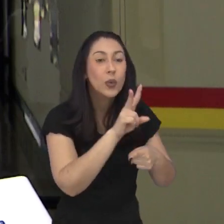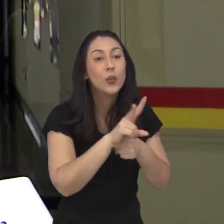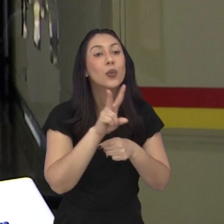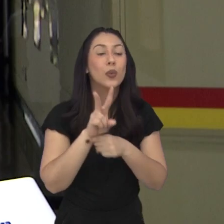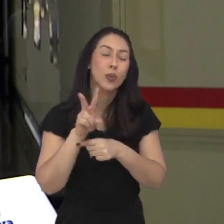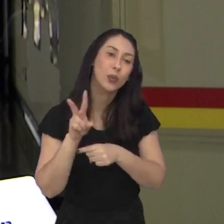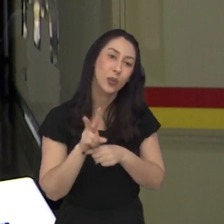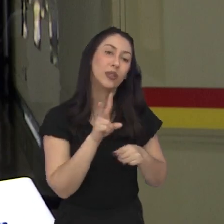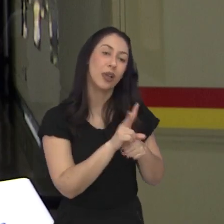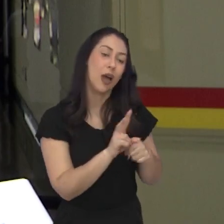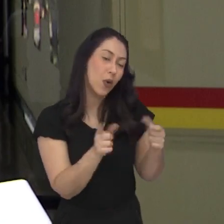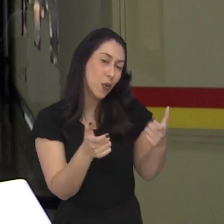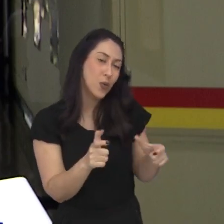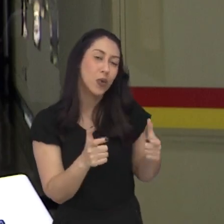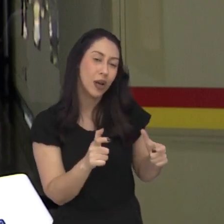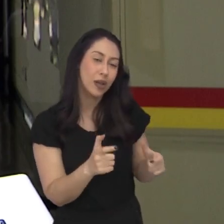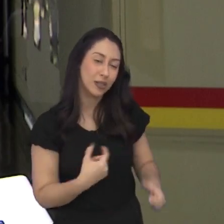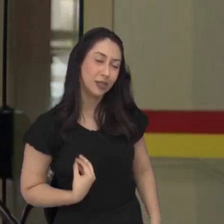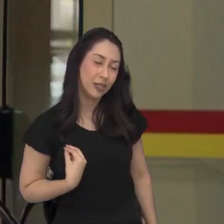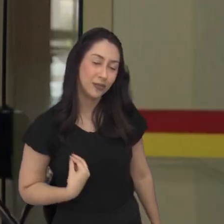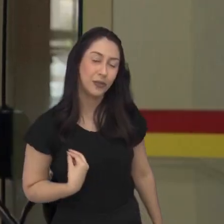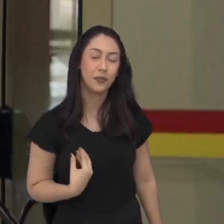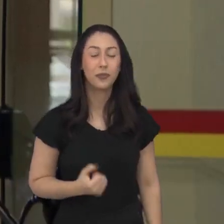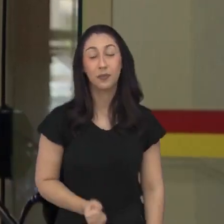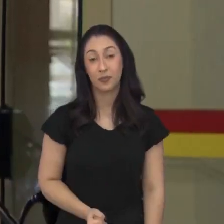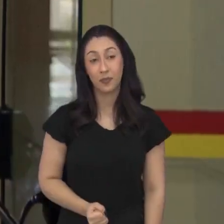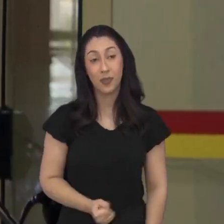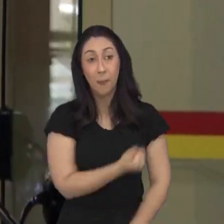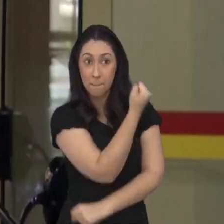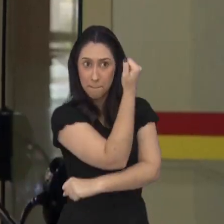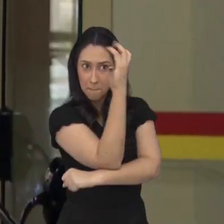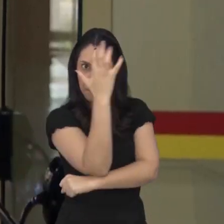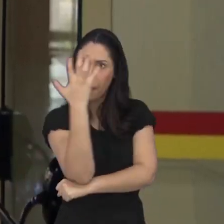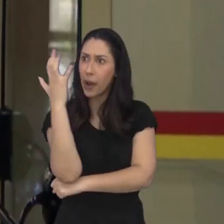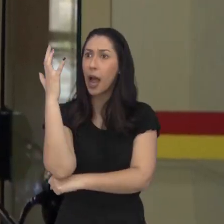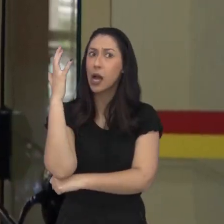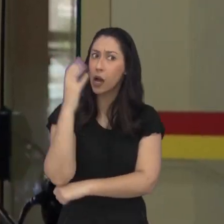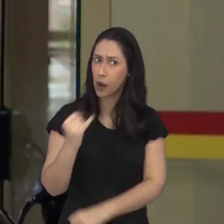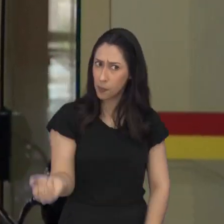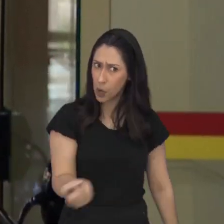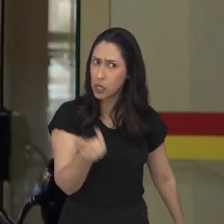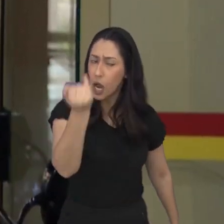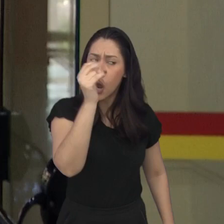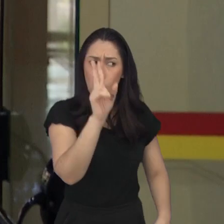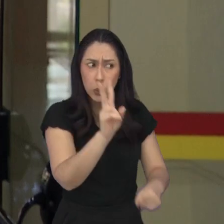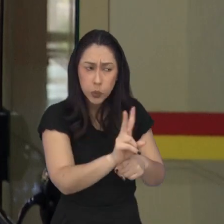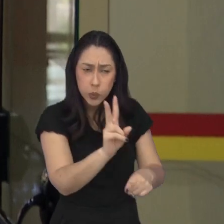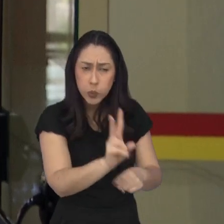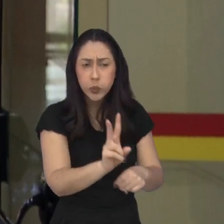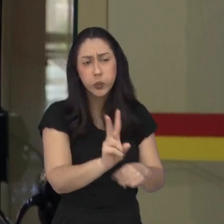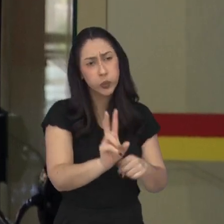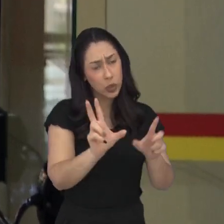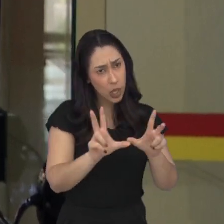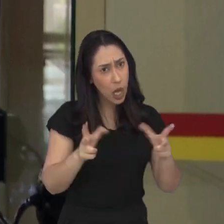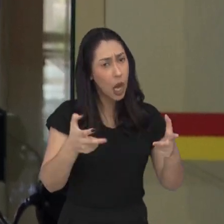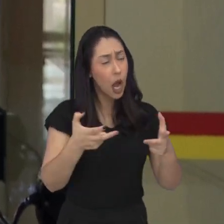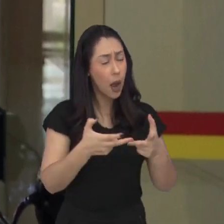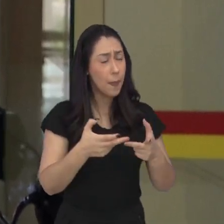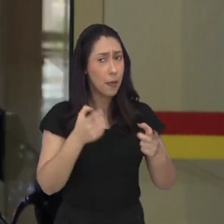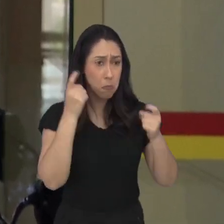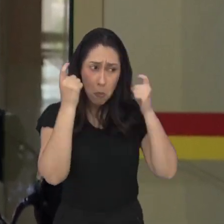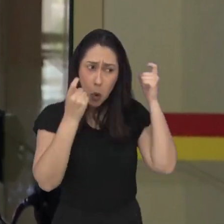do nosso habitat. Então, o meio ambiente sempre é uma preocupação aqui da Câmara Legislativa, né?